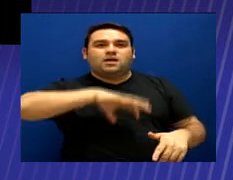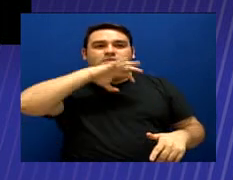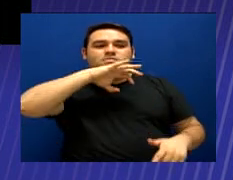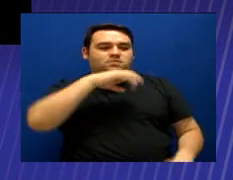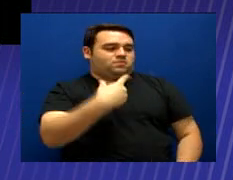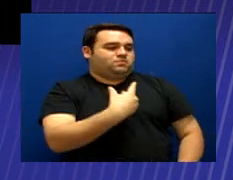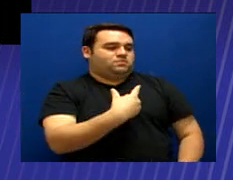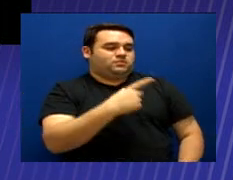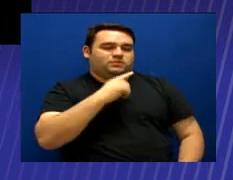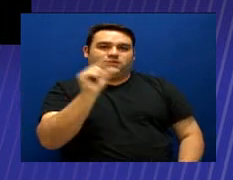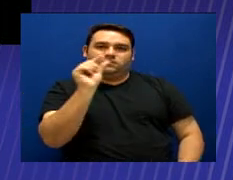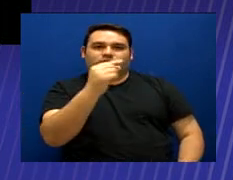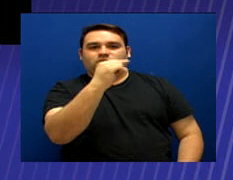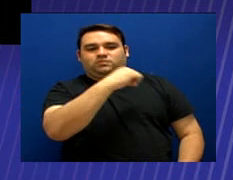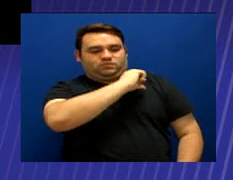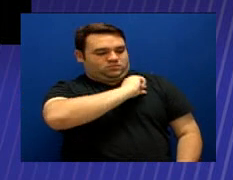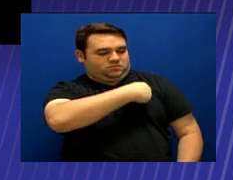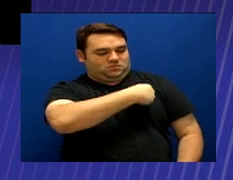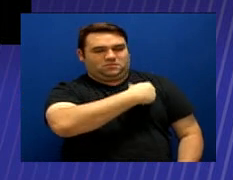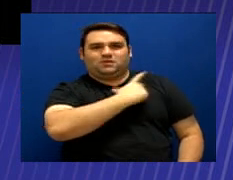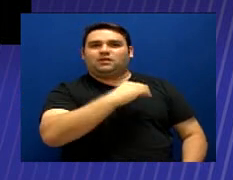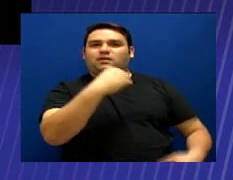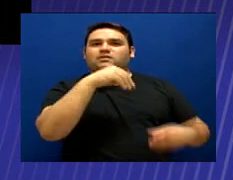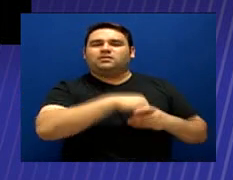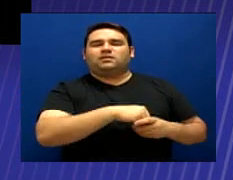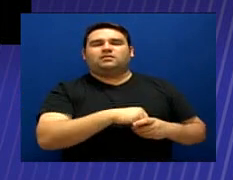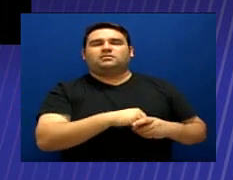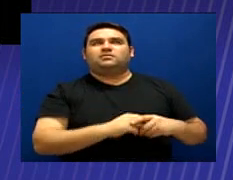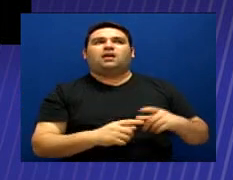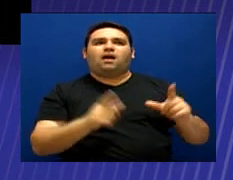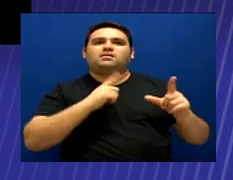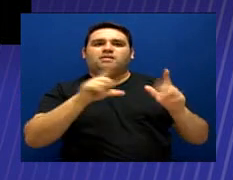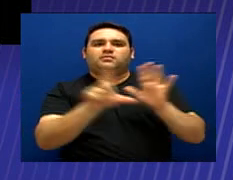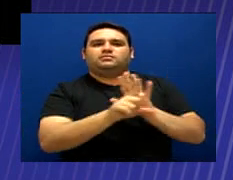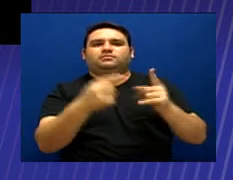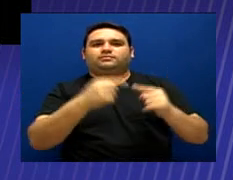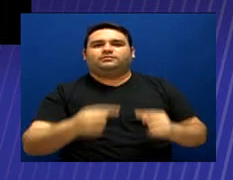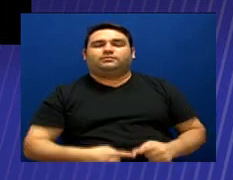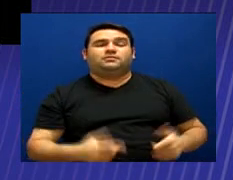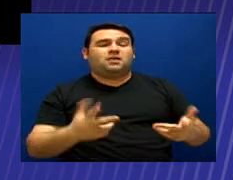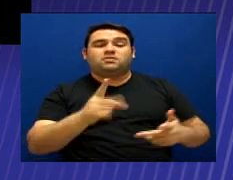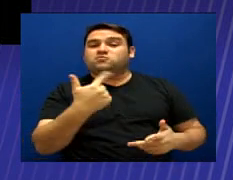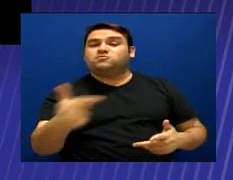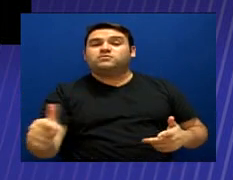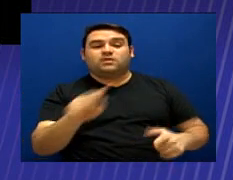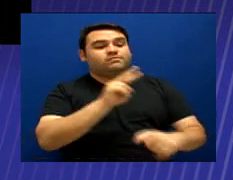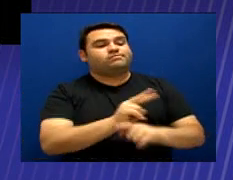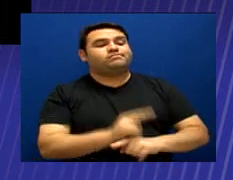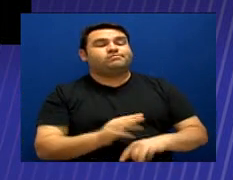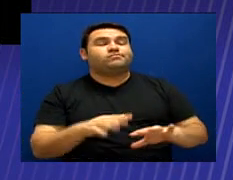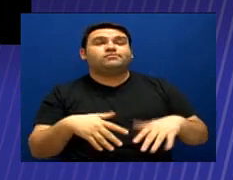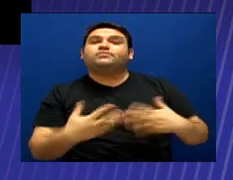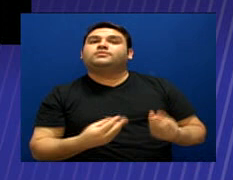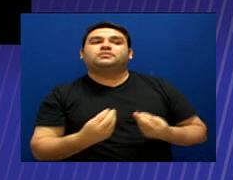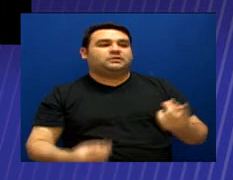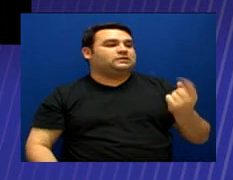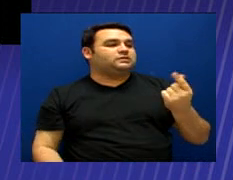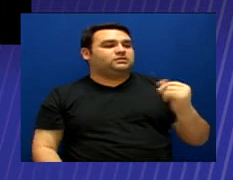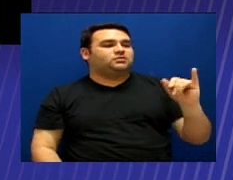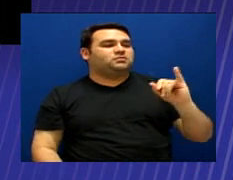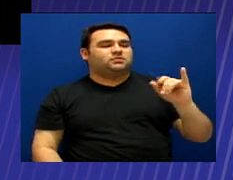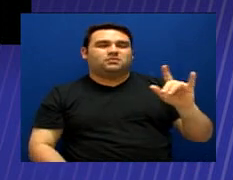animal doméstico, ela tem aplicação dessas leis. E como não há fiscalização, não tem o